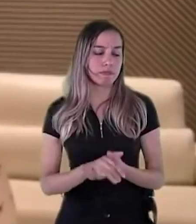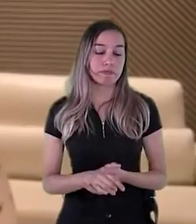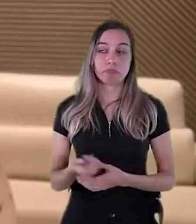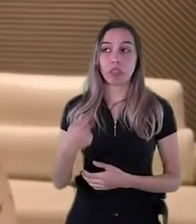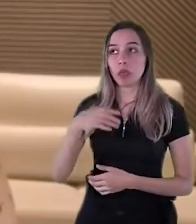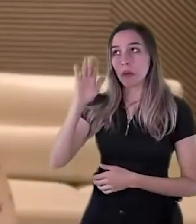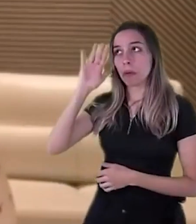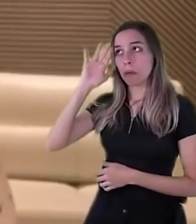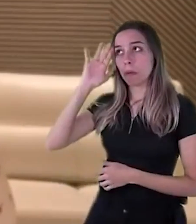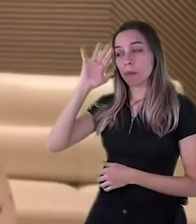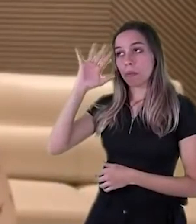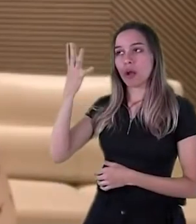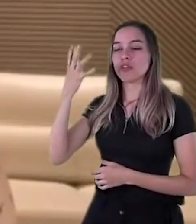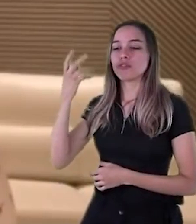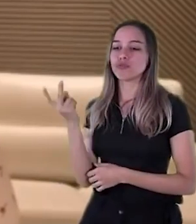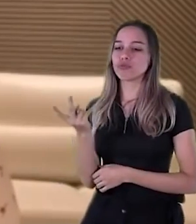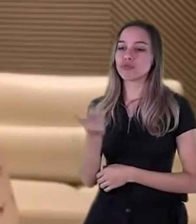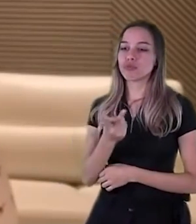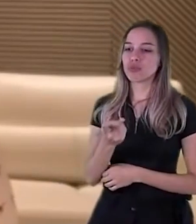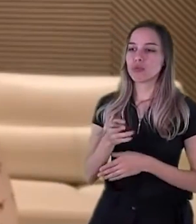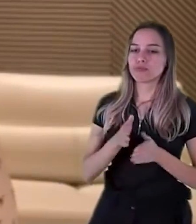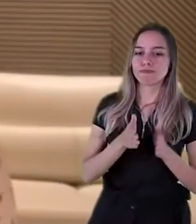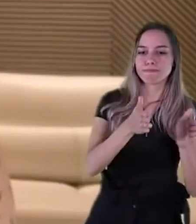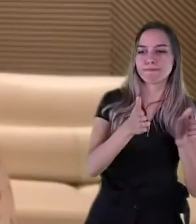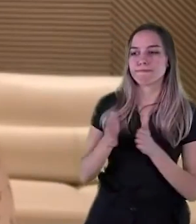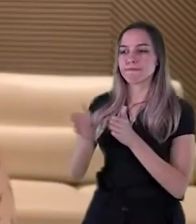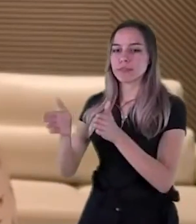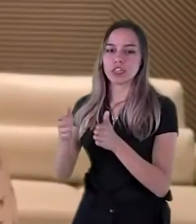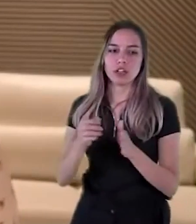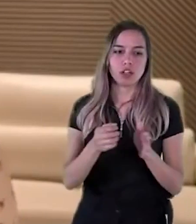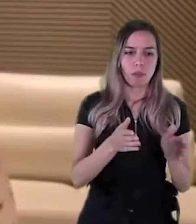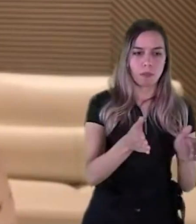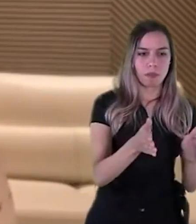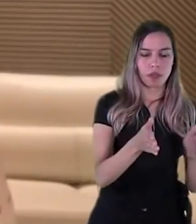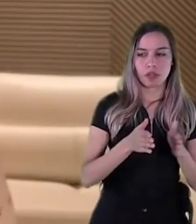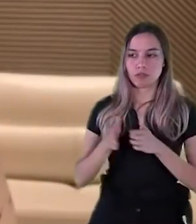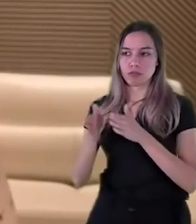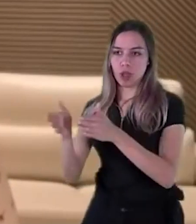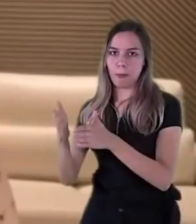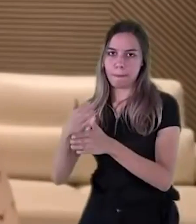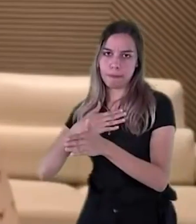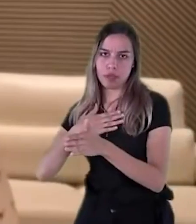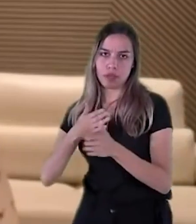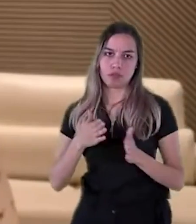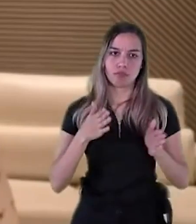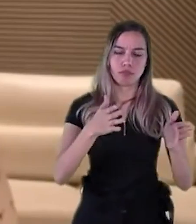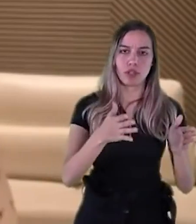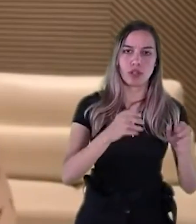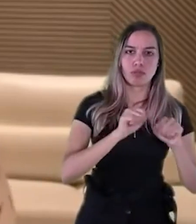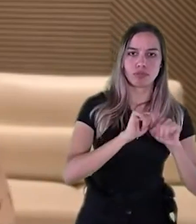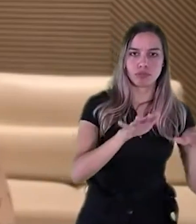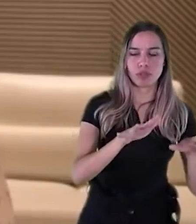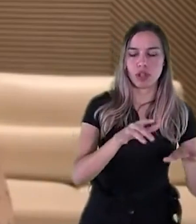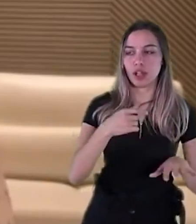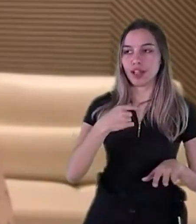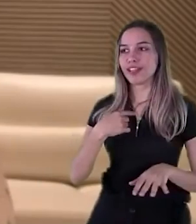na literatura. Para mim, a experiência com o